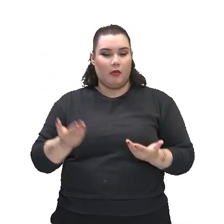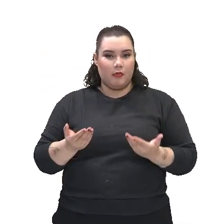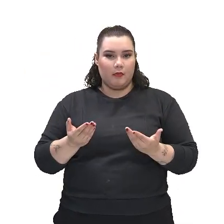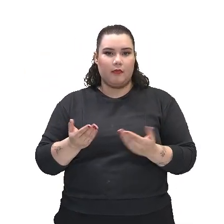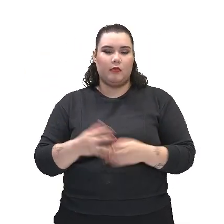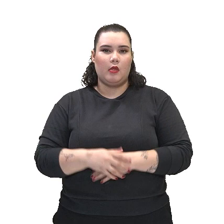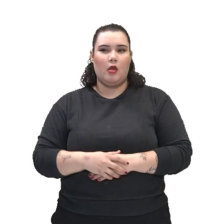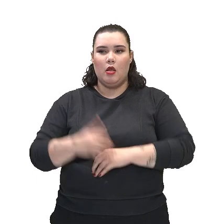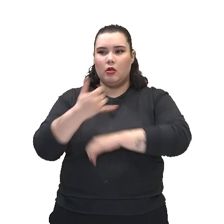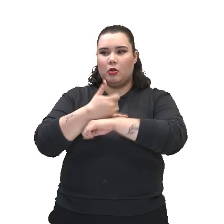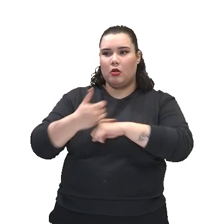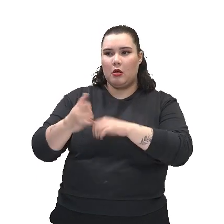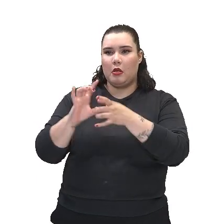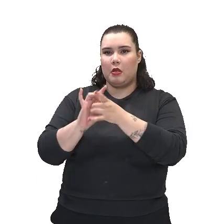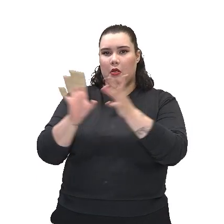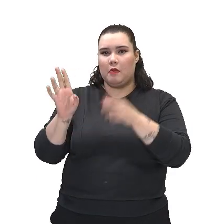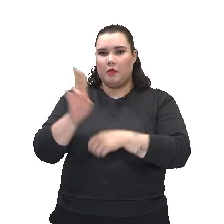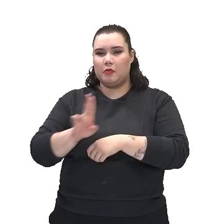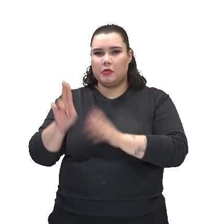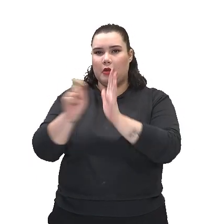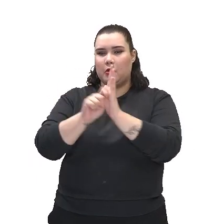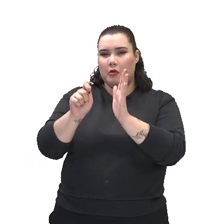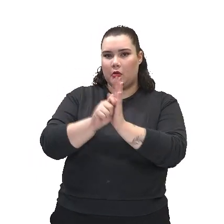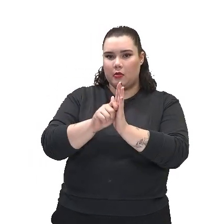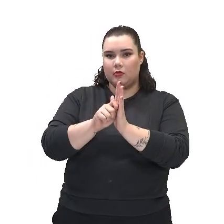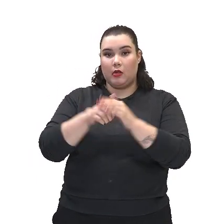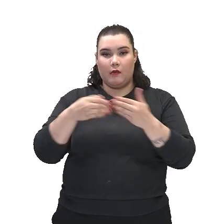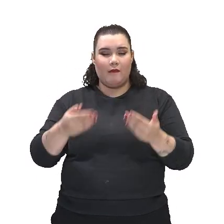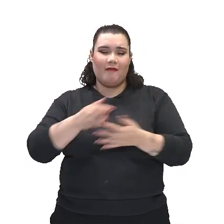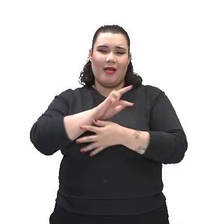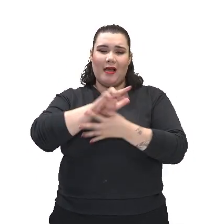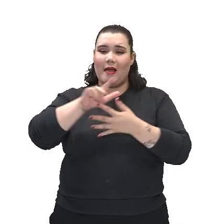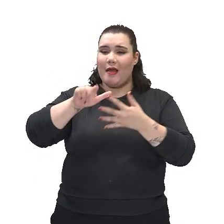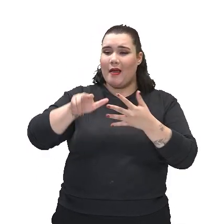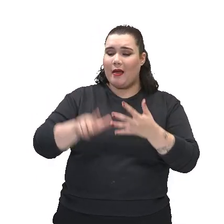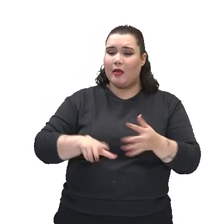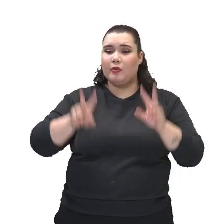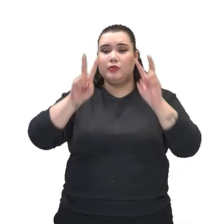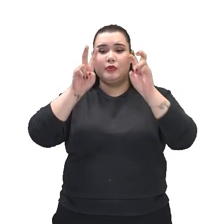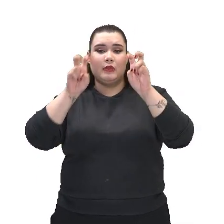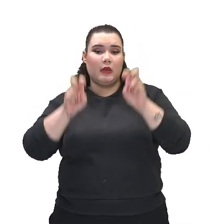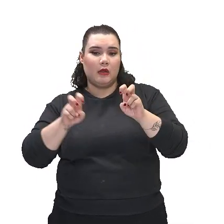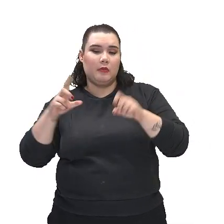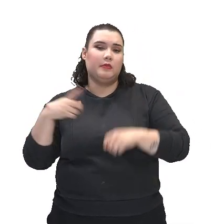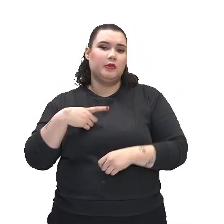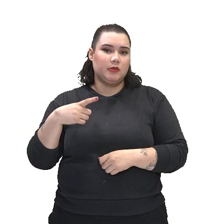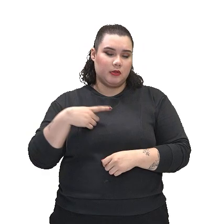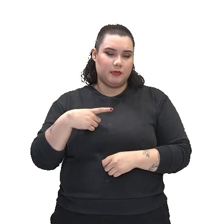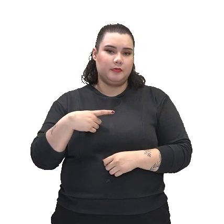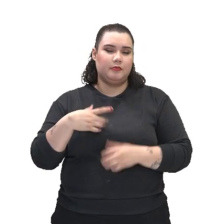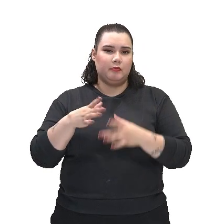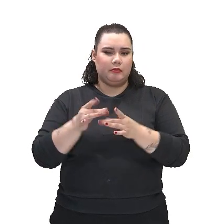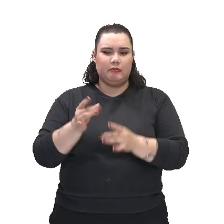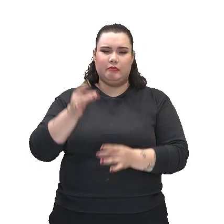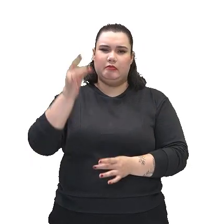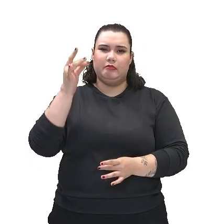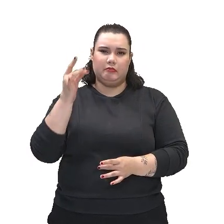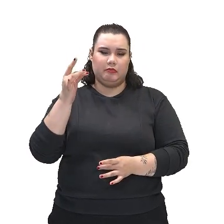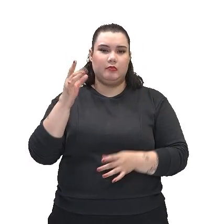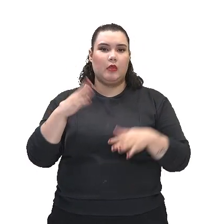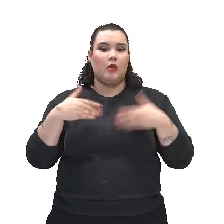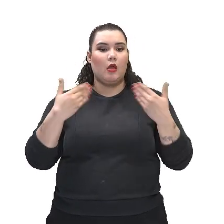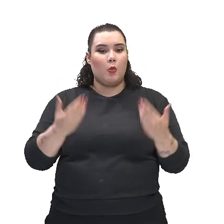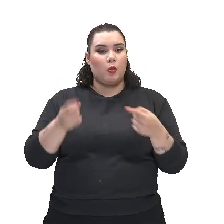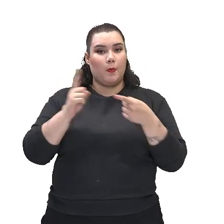das drogas. Então, são temas muito amplos que podem ser discutidos em um debate. E aí, claro, nesse primeiro